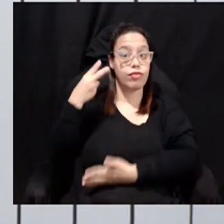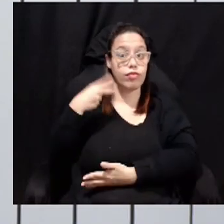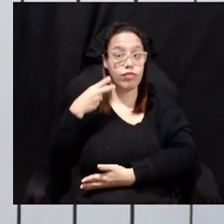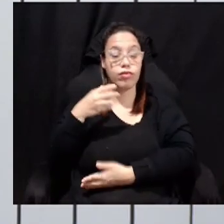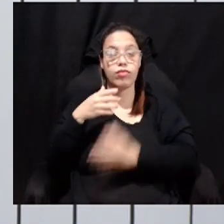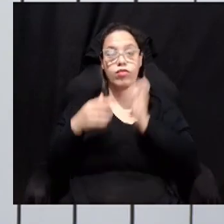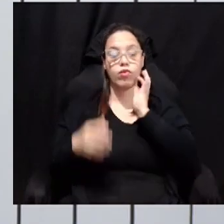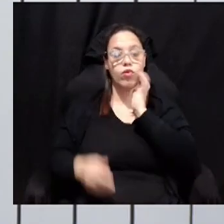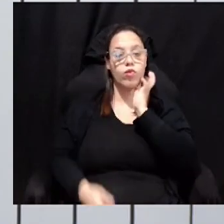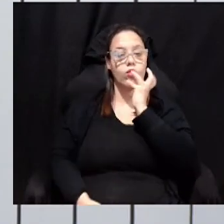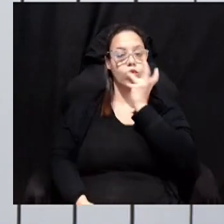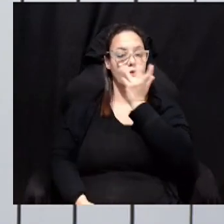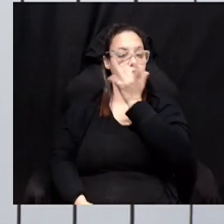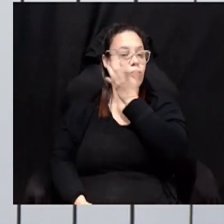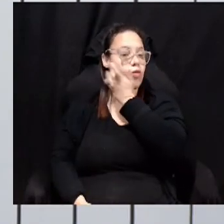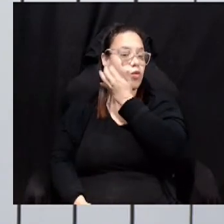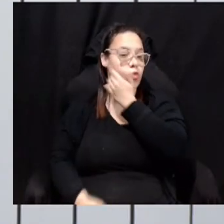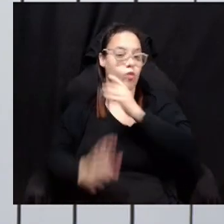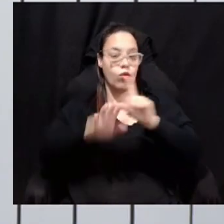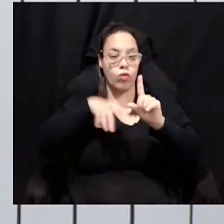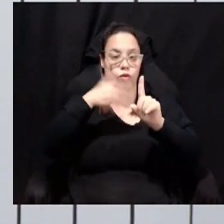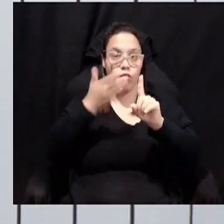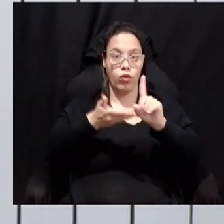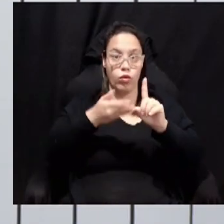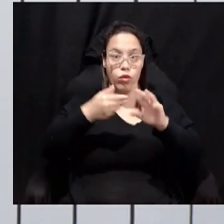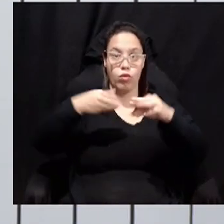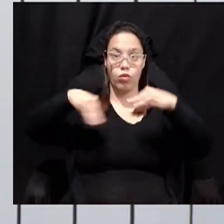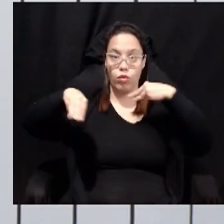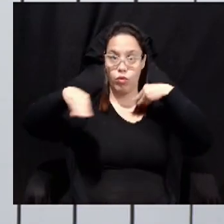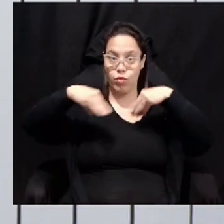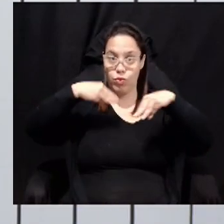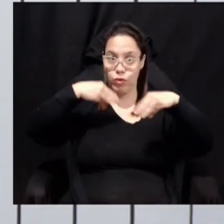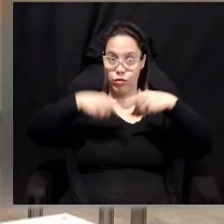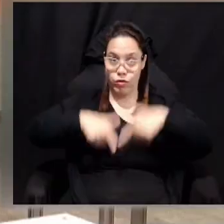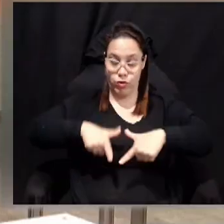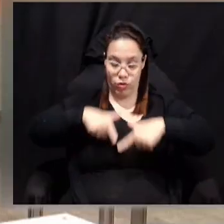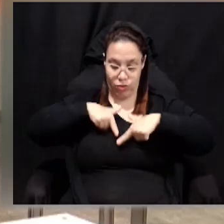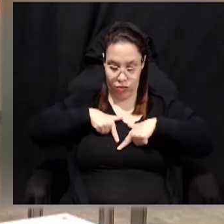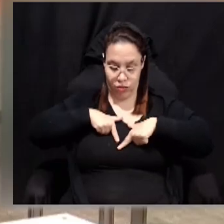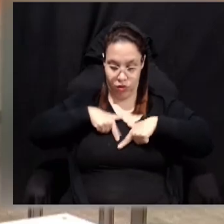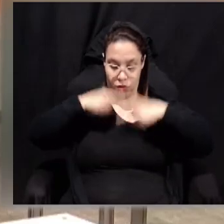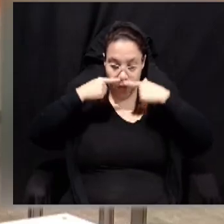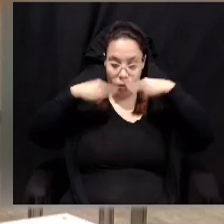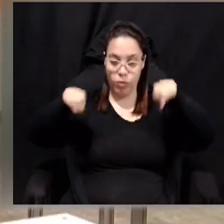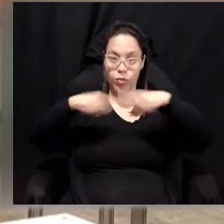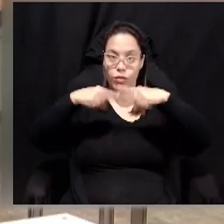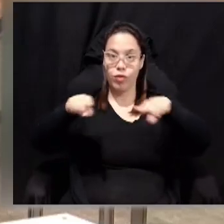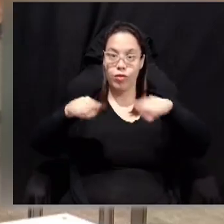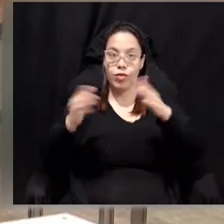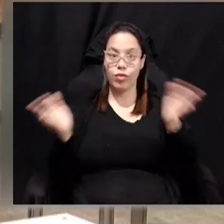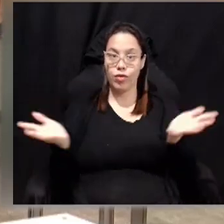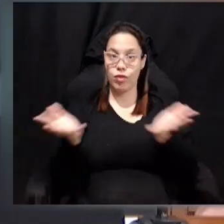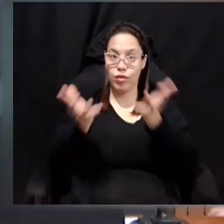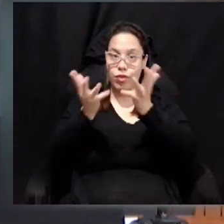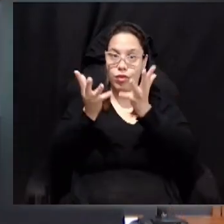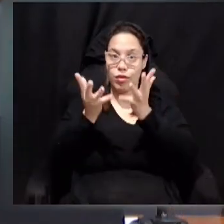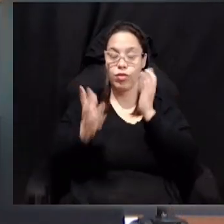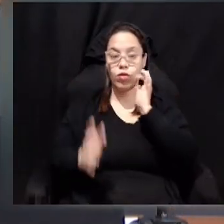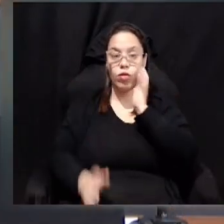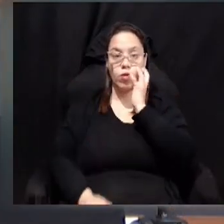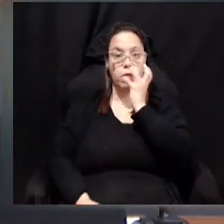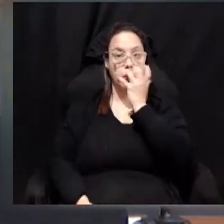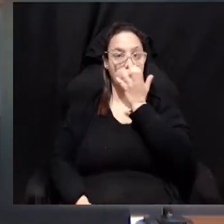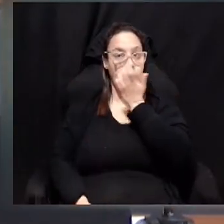a Câmara homenageia musicista com a medalha Carlos Gomes. Por iniciativa do vereador Herbert Ganem, a